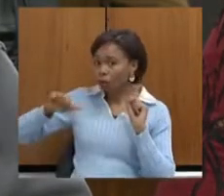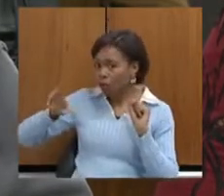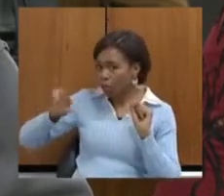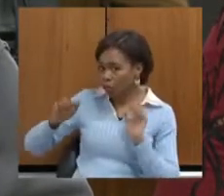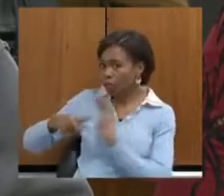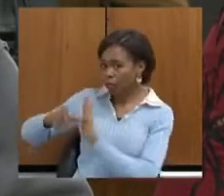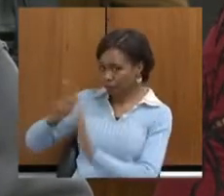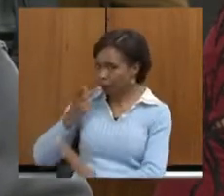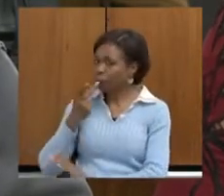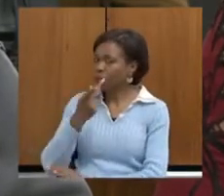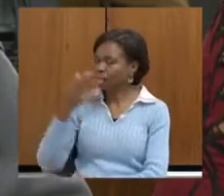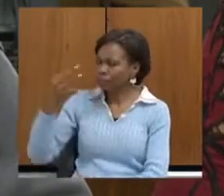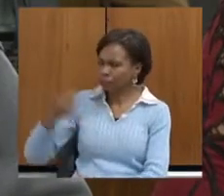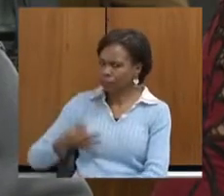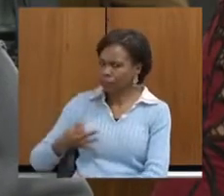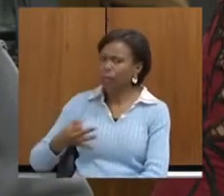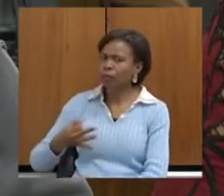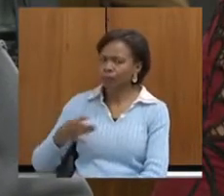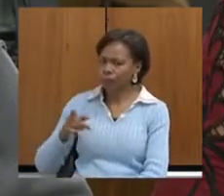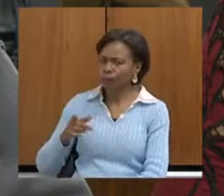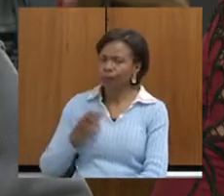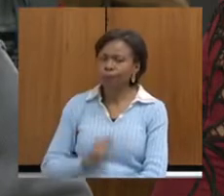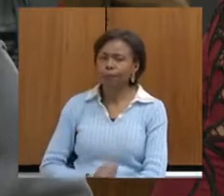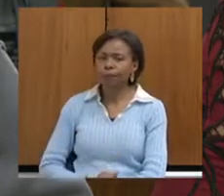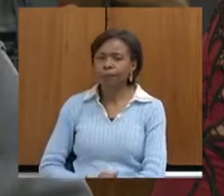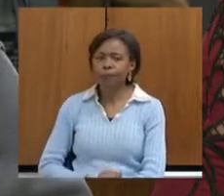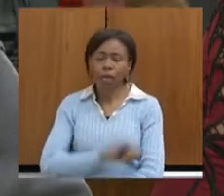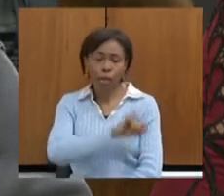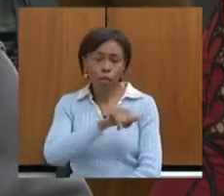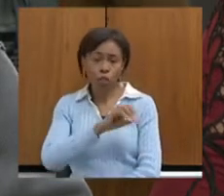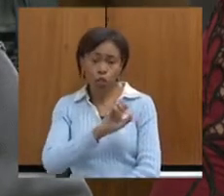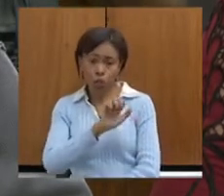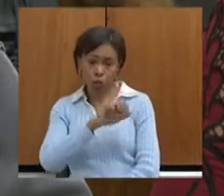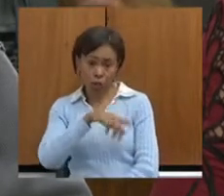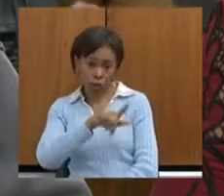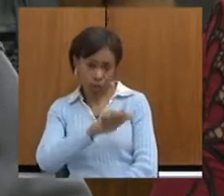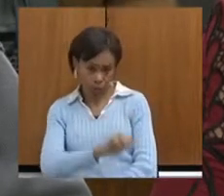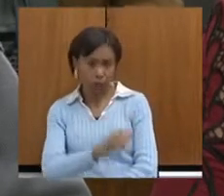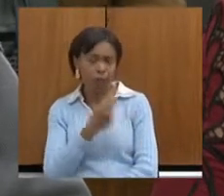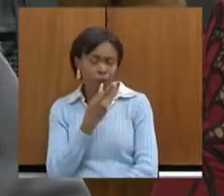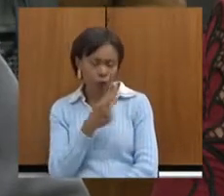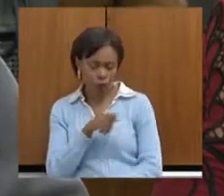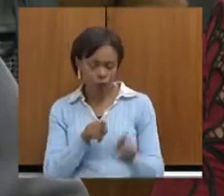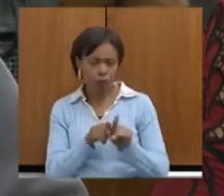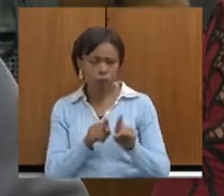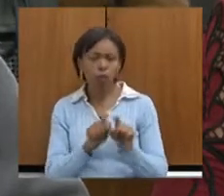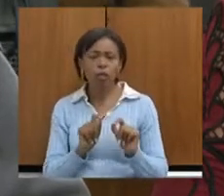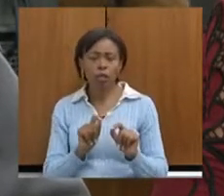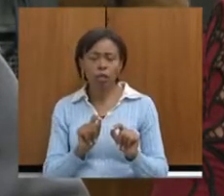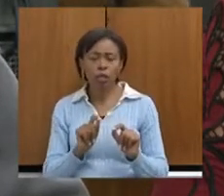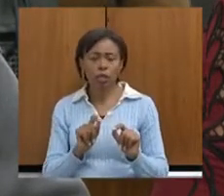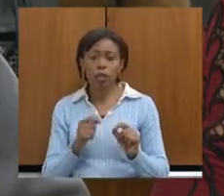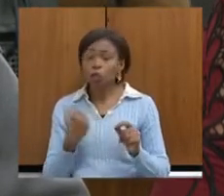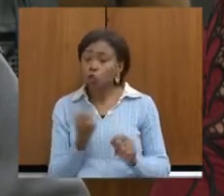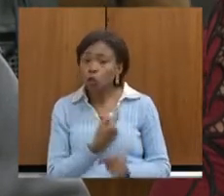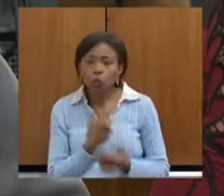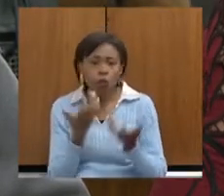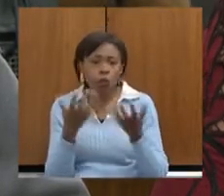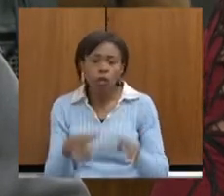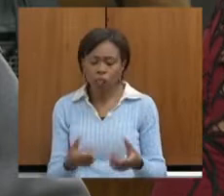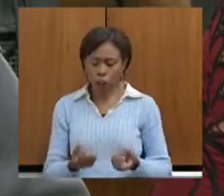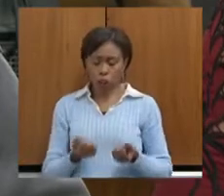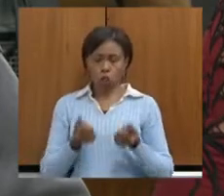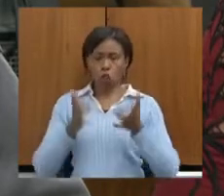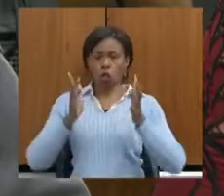também ela tem que garantir e as comer sério foi muito feliz a farda dela Oi e a